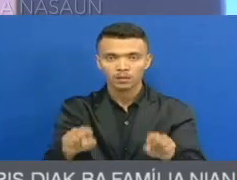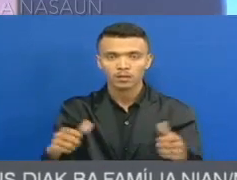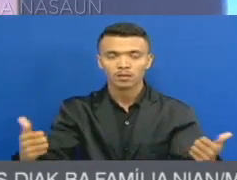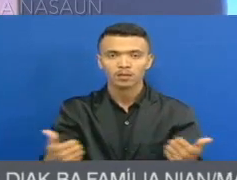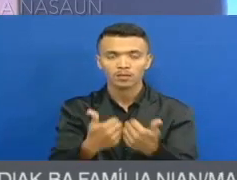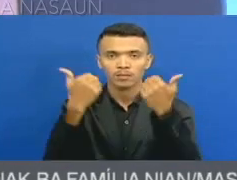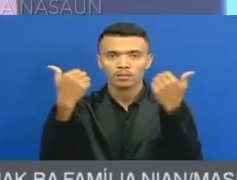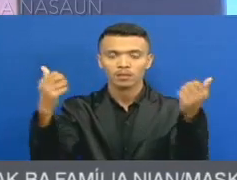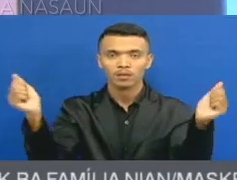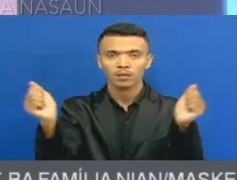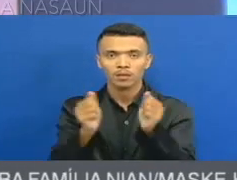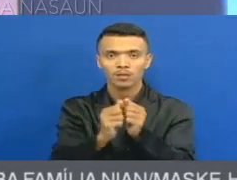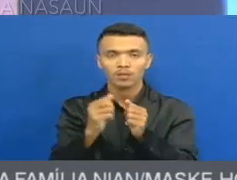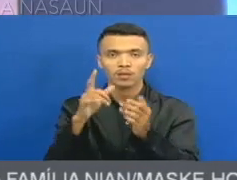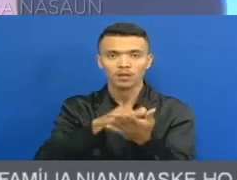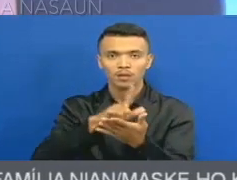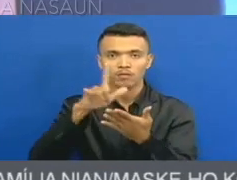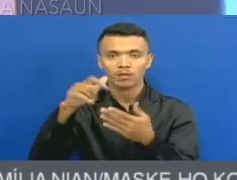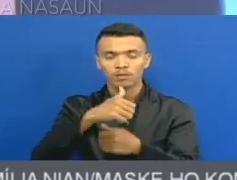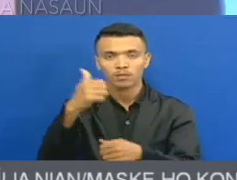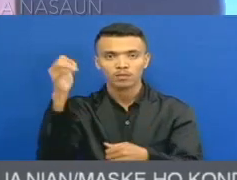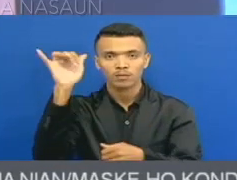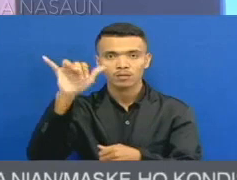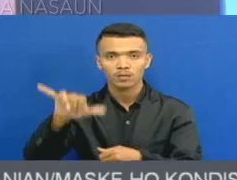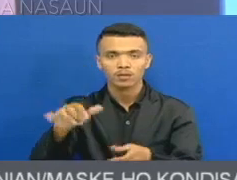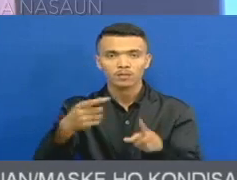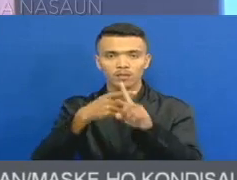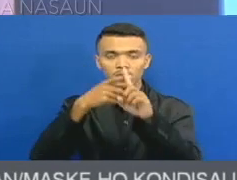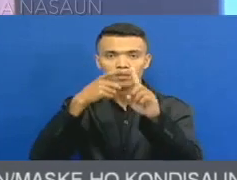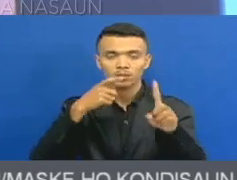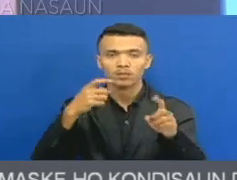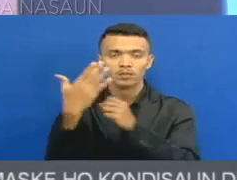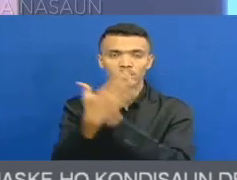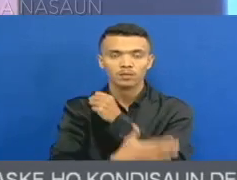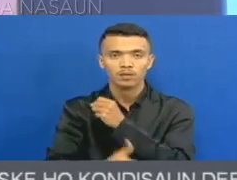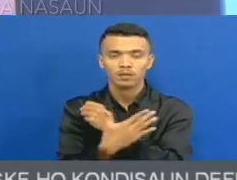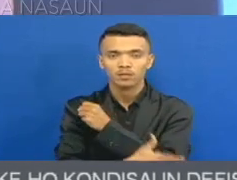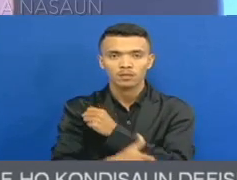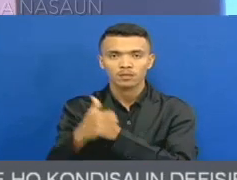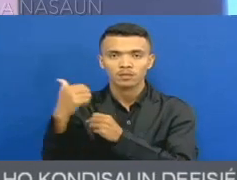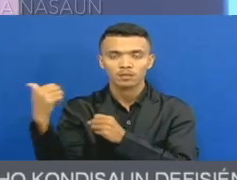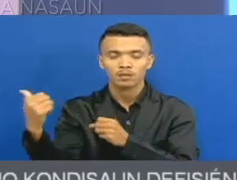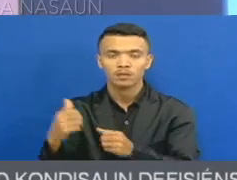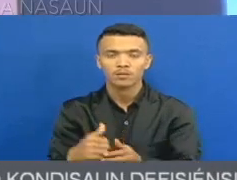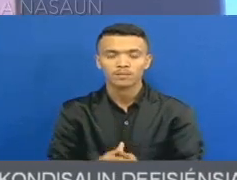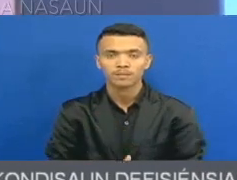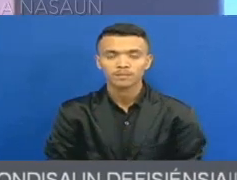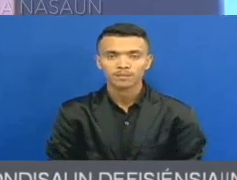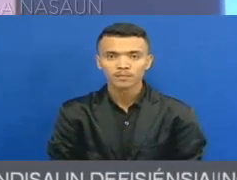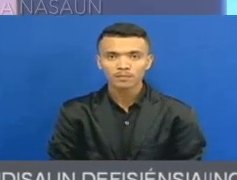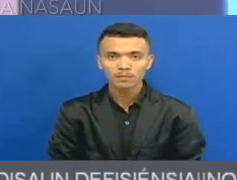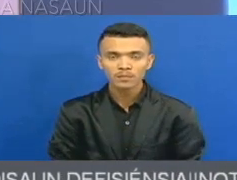o Airline Sira, neve maca, mai husi, rai liur, e durante, né,